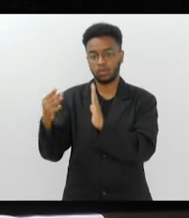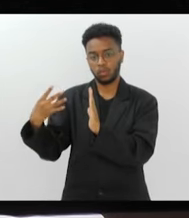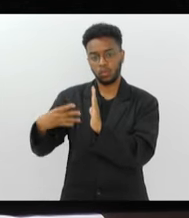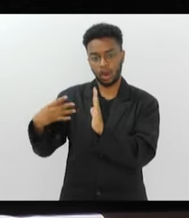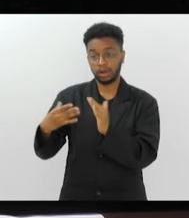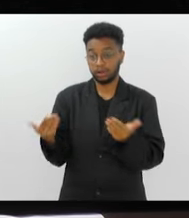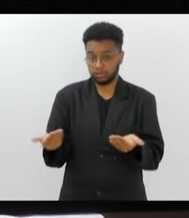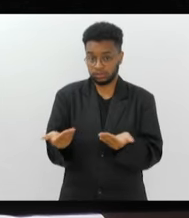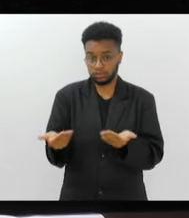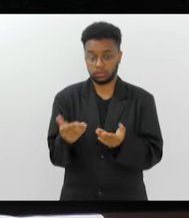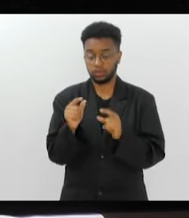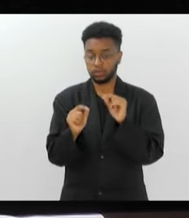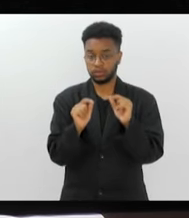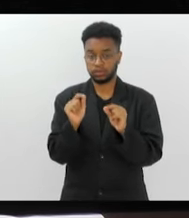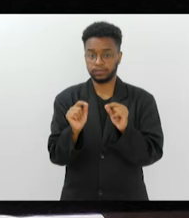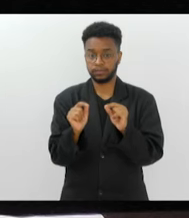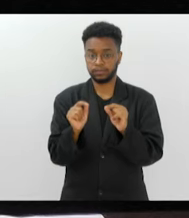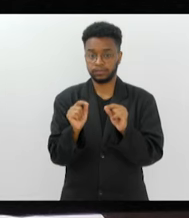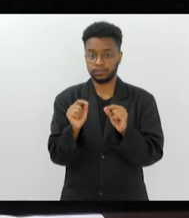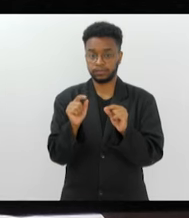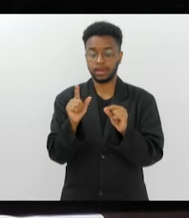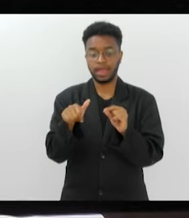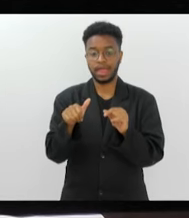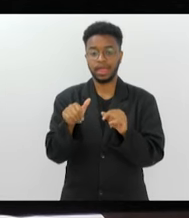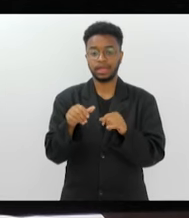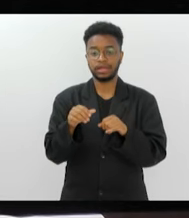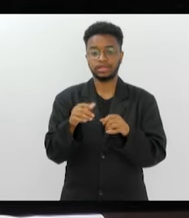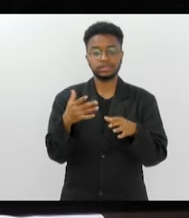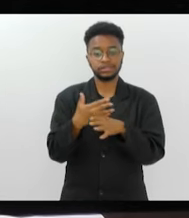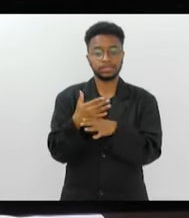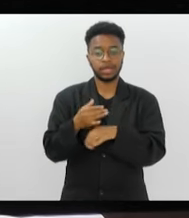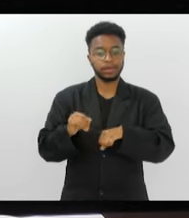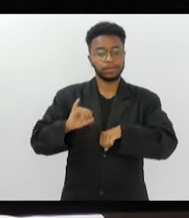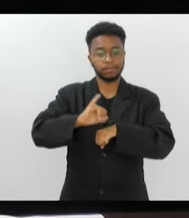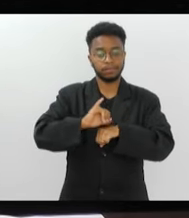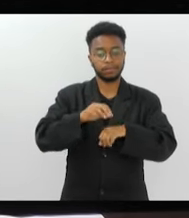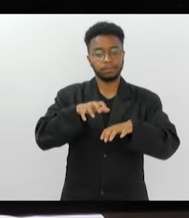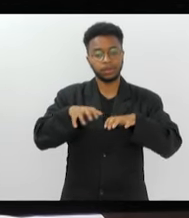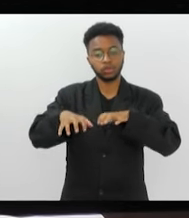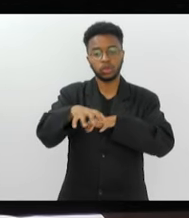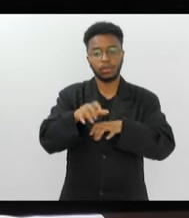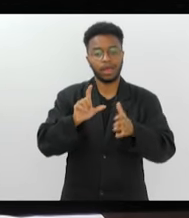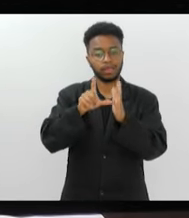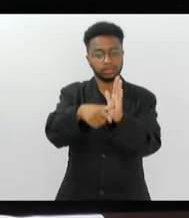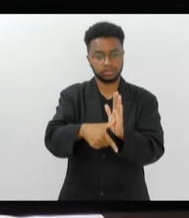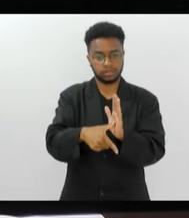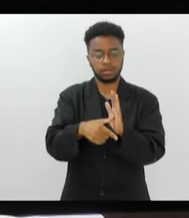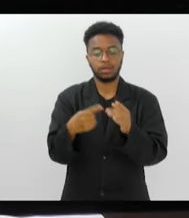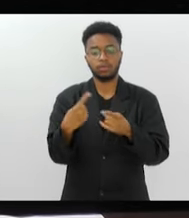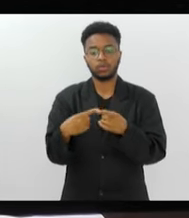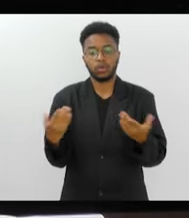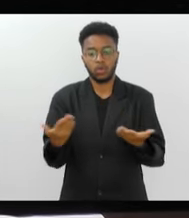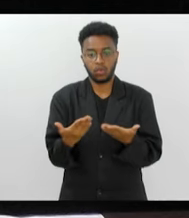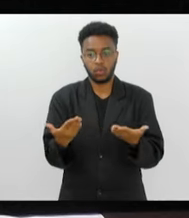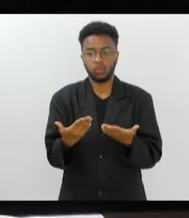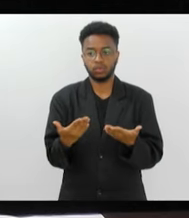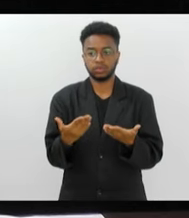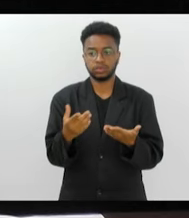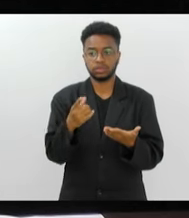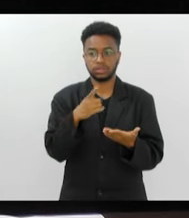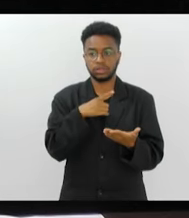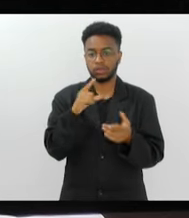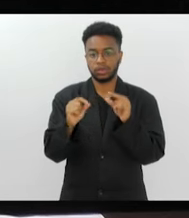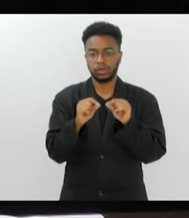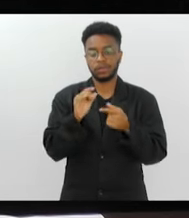atual, que é de uma metropolização conservadora e tardia, né, que nós temos hoje, que é a cada vez